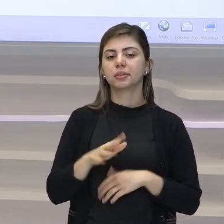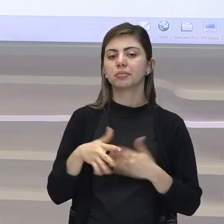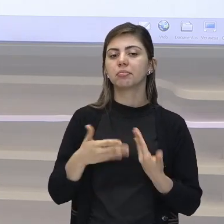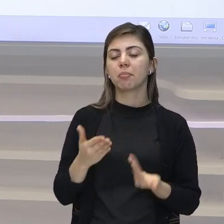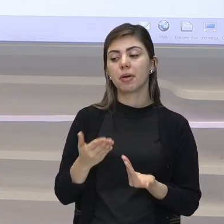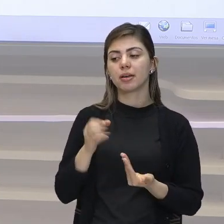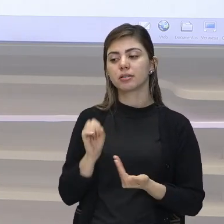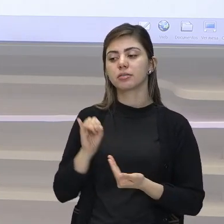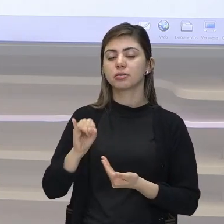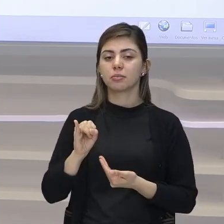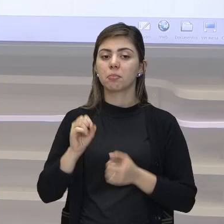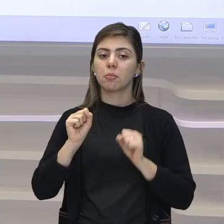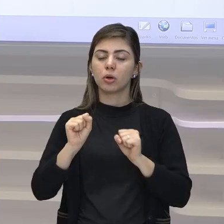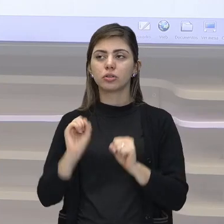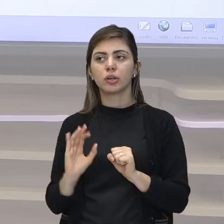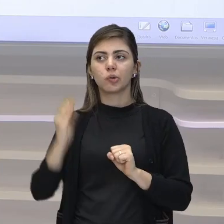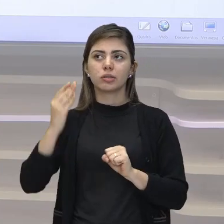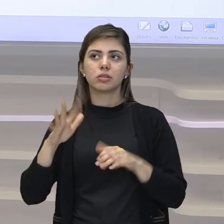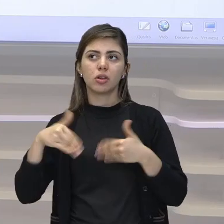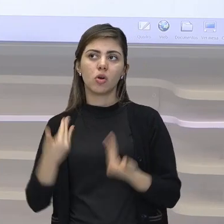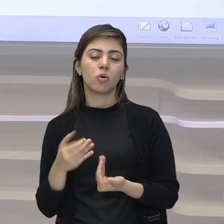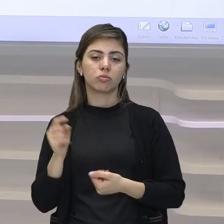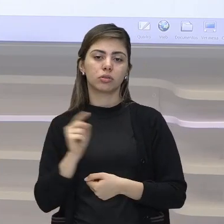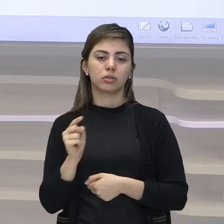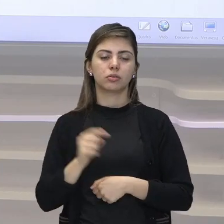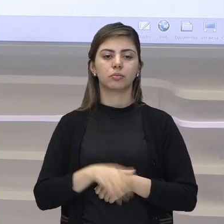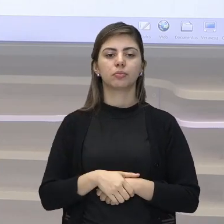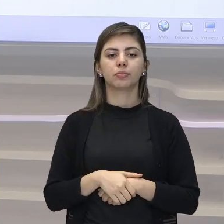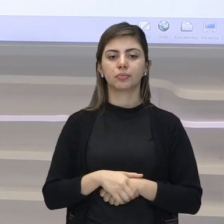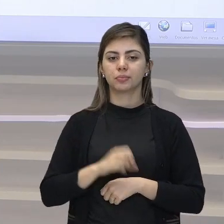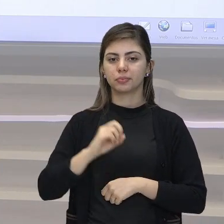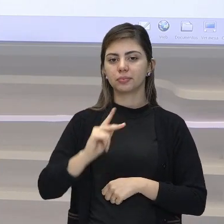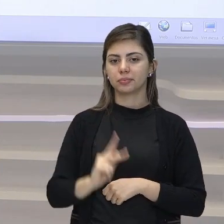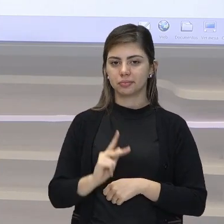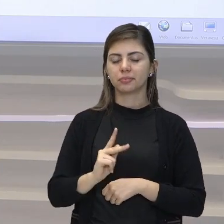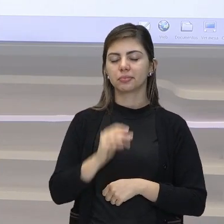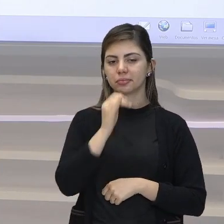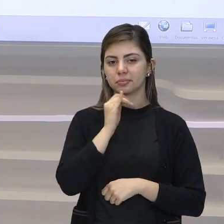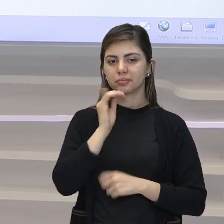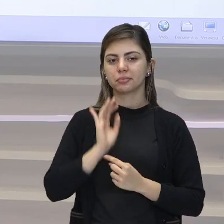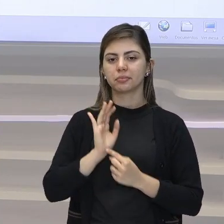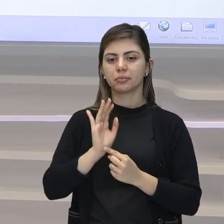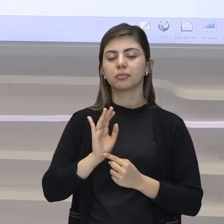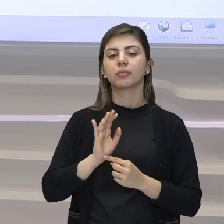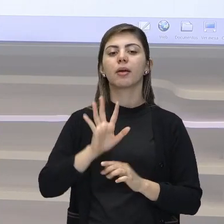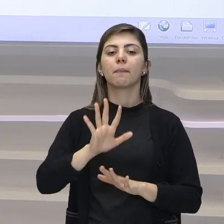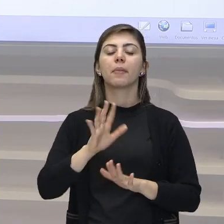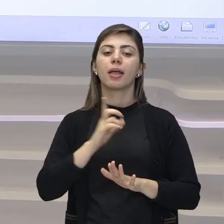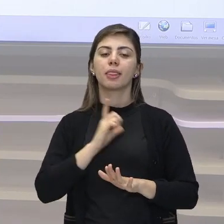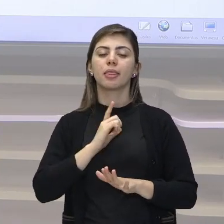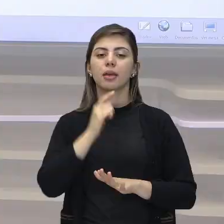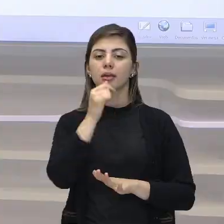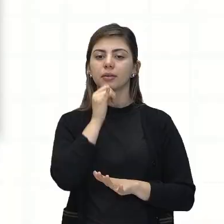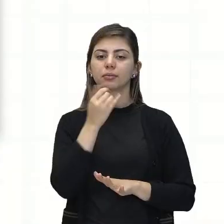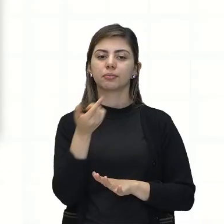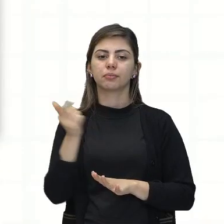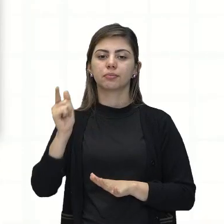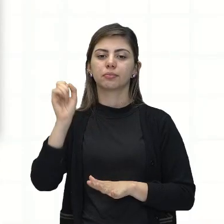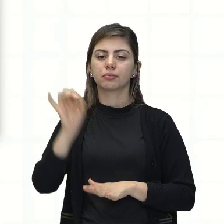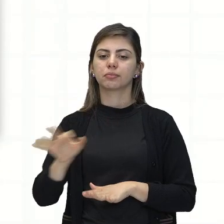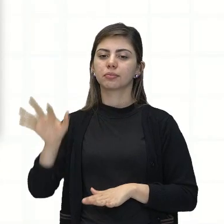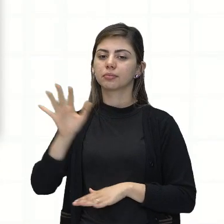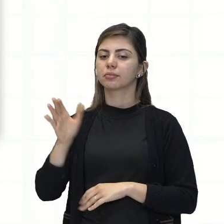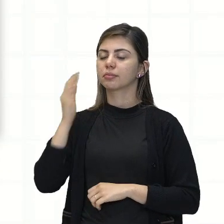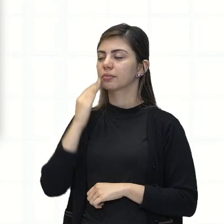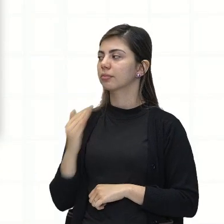é exemplo de mutualismo facultativo ou protocooperação. E o outro exemplo que nós temos aqui na nossa